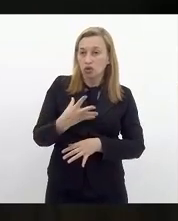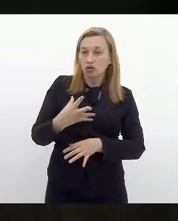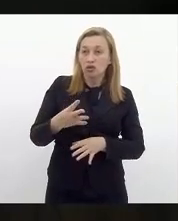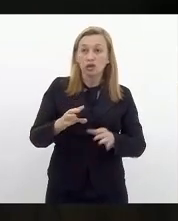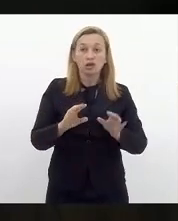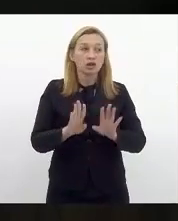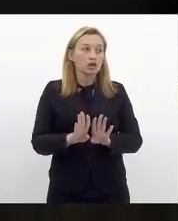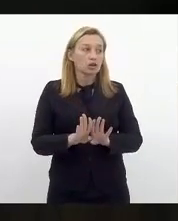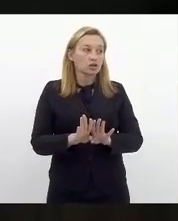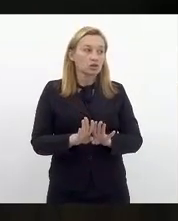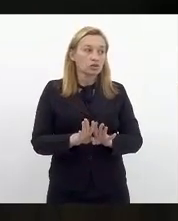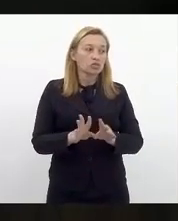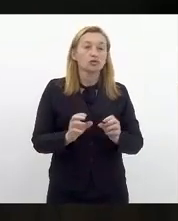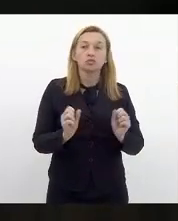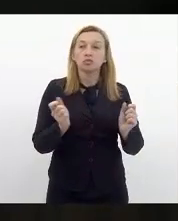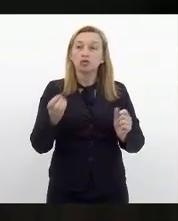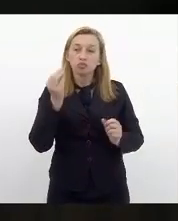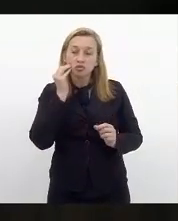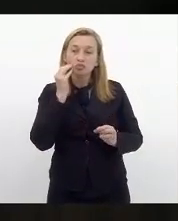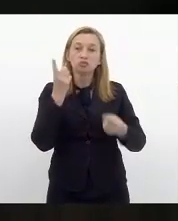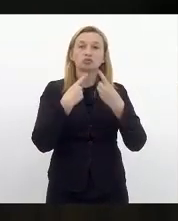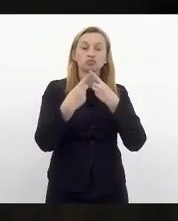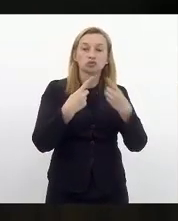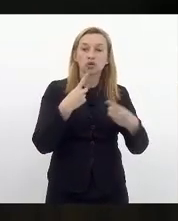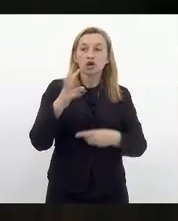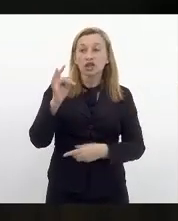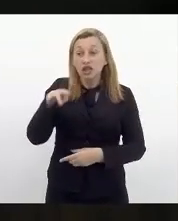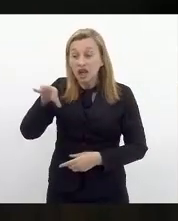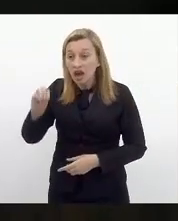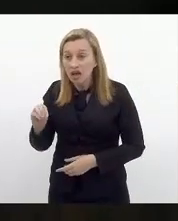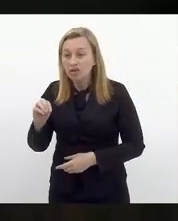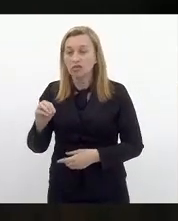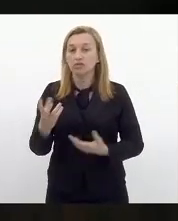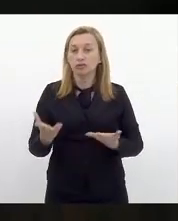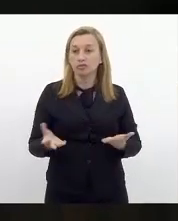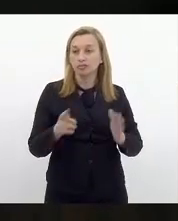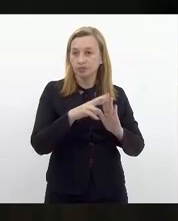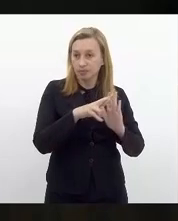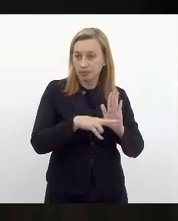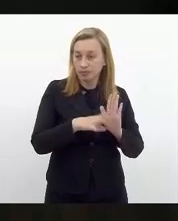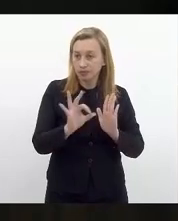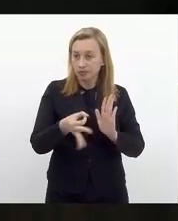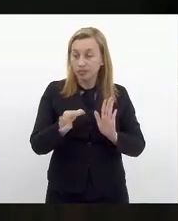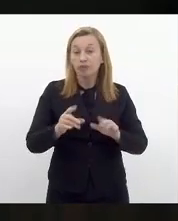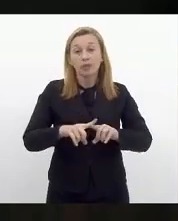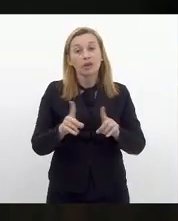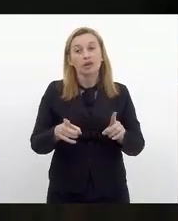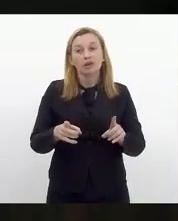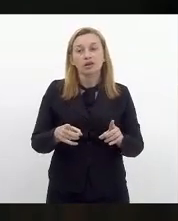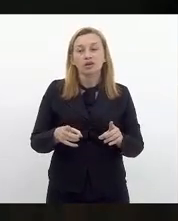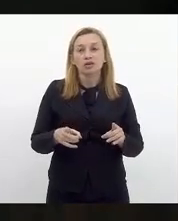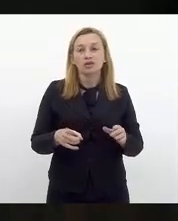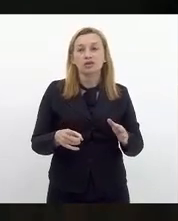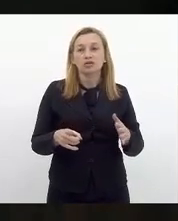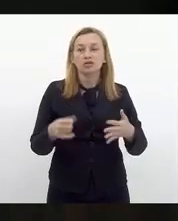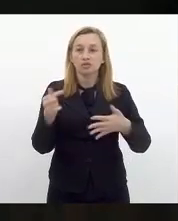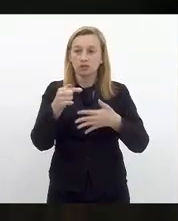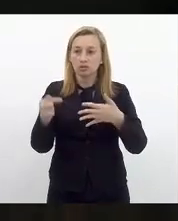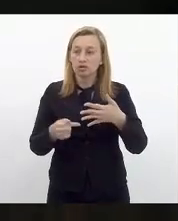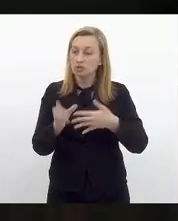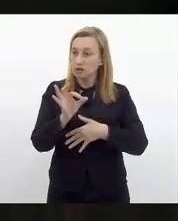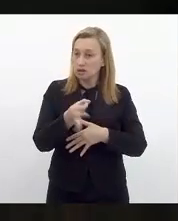oportunidade para discutirmos os triângulos segundo critérios específicos agora tem um aspecto formal e processual